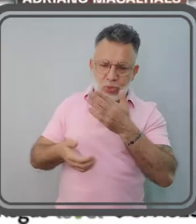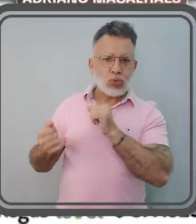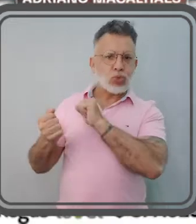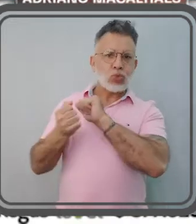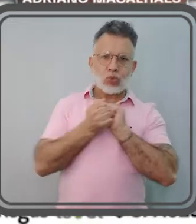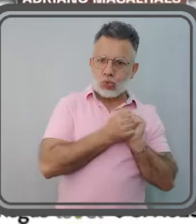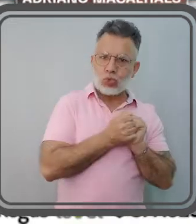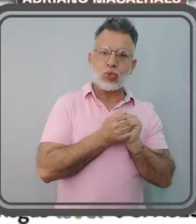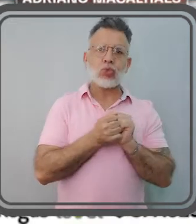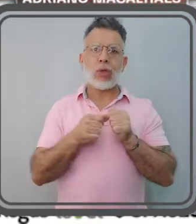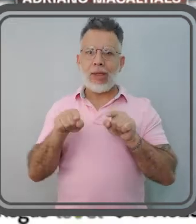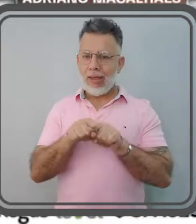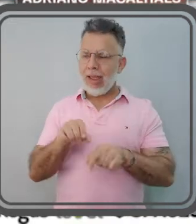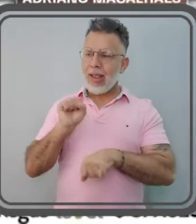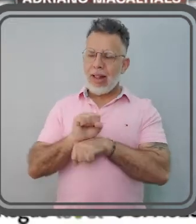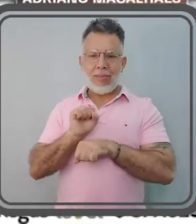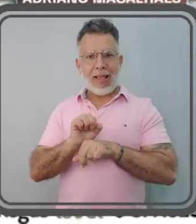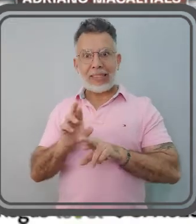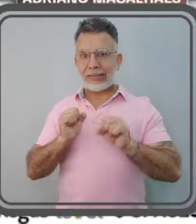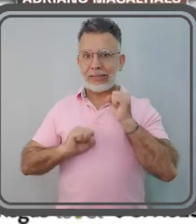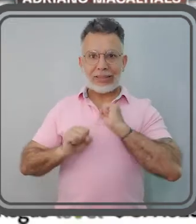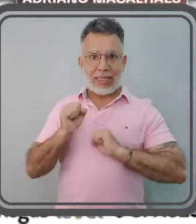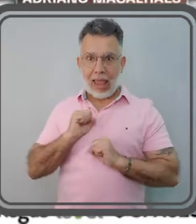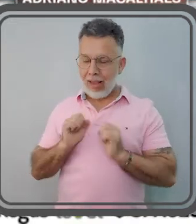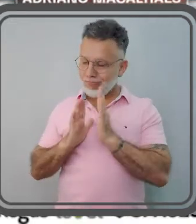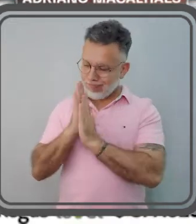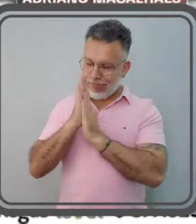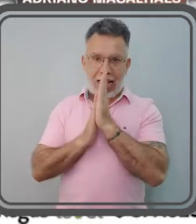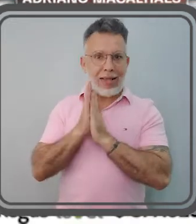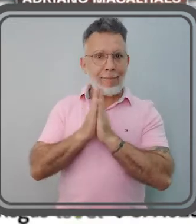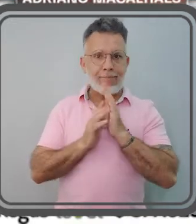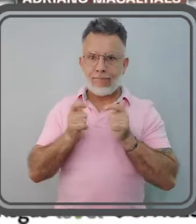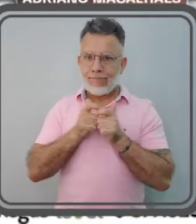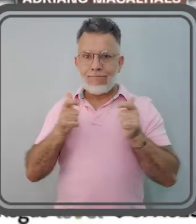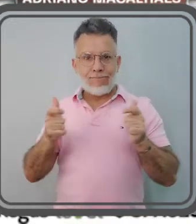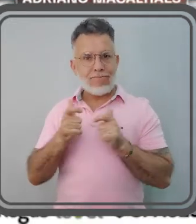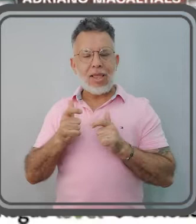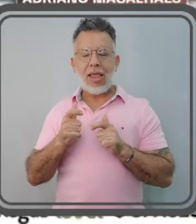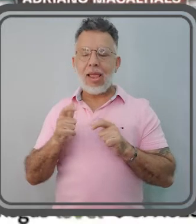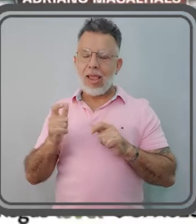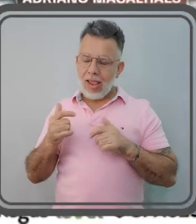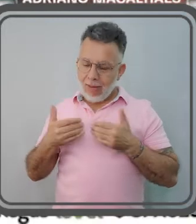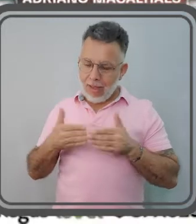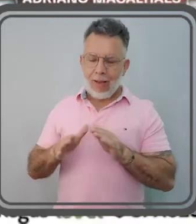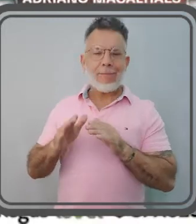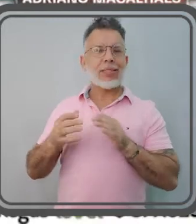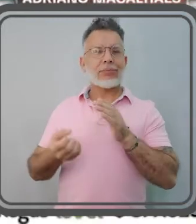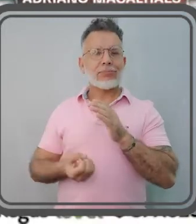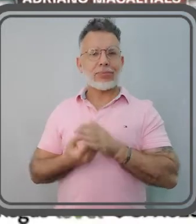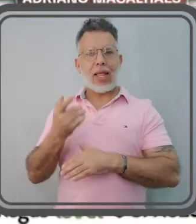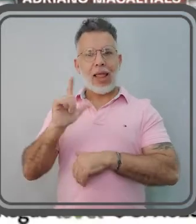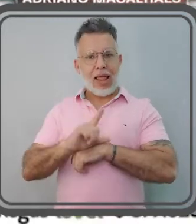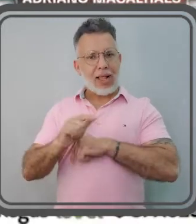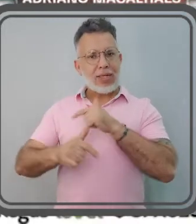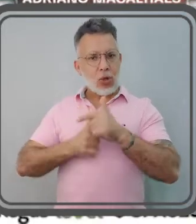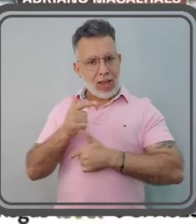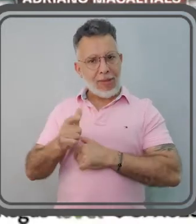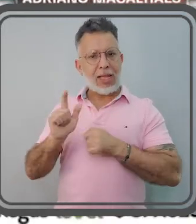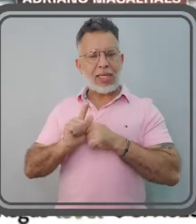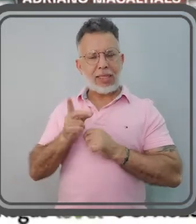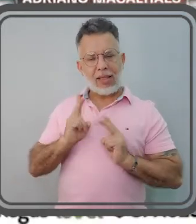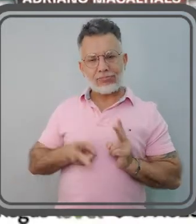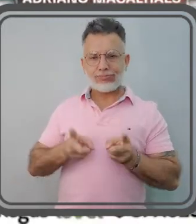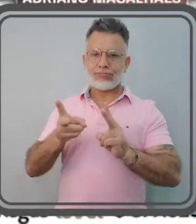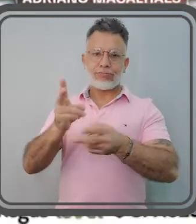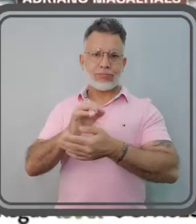gigantesco perante a franqueadora. Então, esse é um trabalho que a gente tem aí continuamente. Muito bom, muito bom. Lucas,